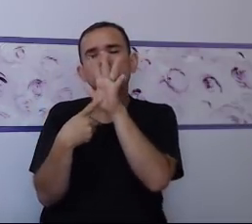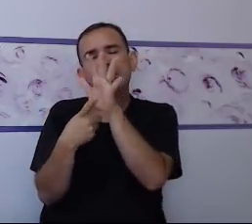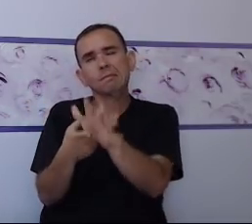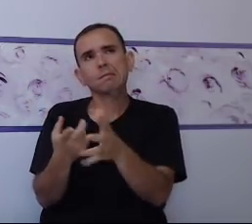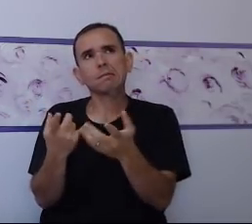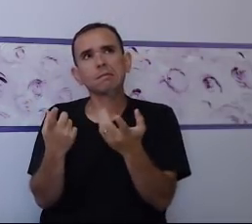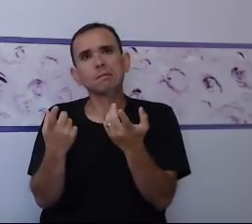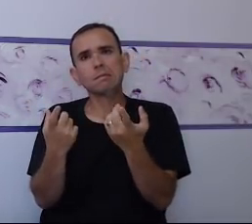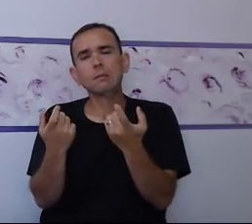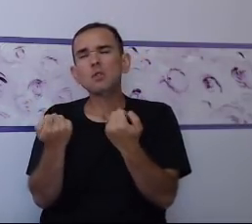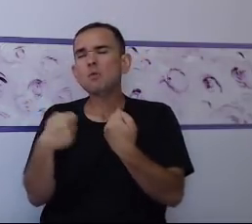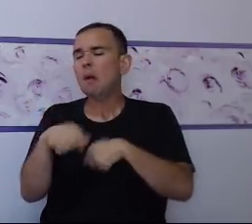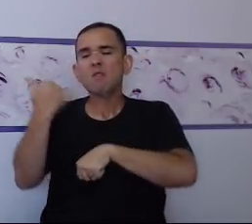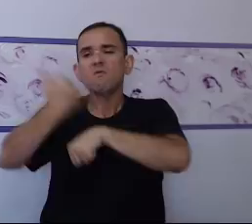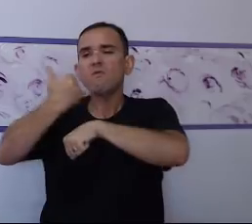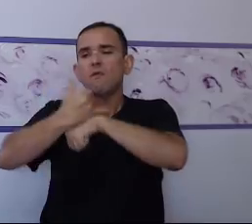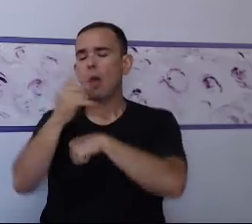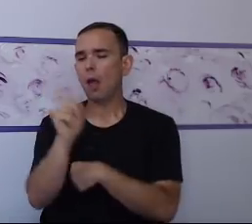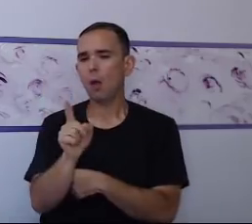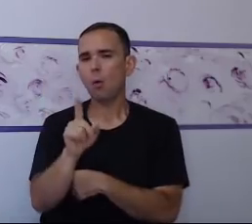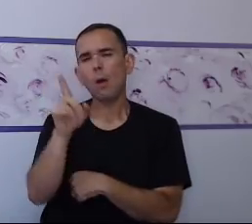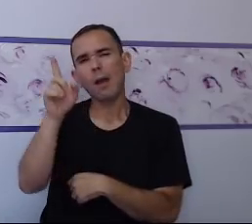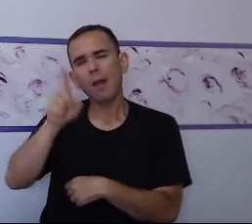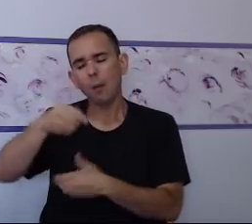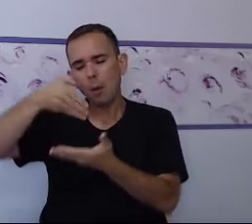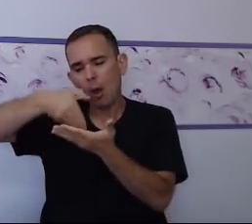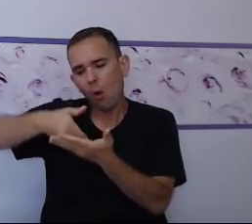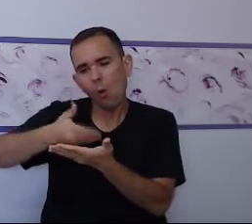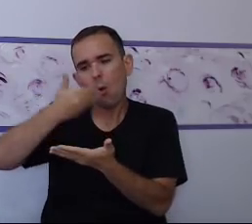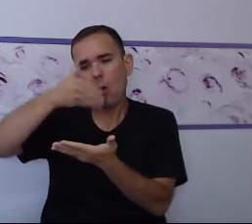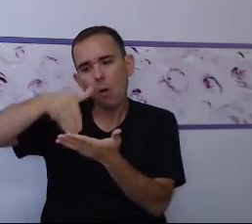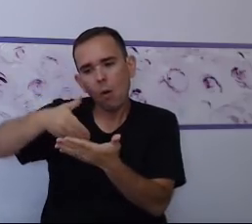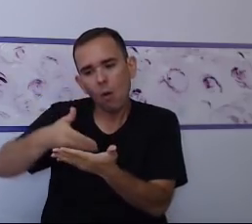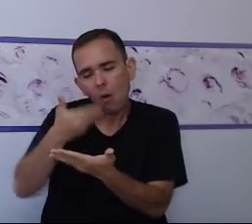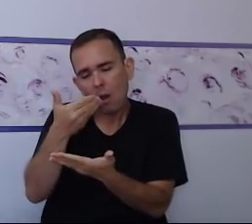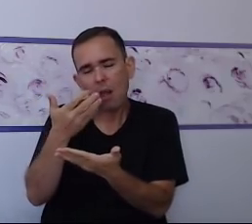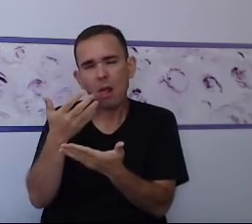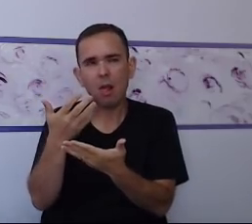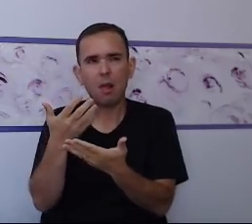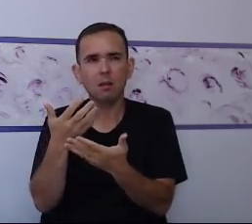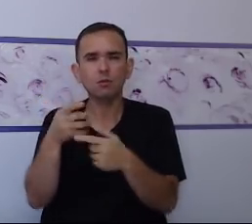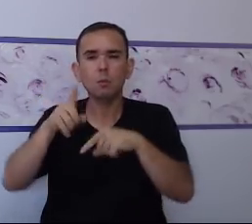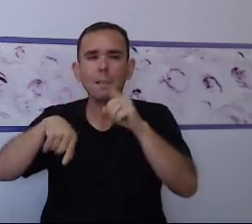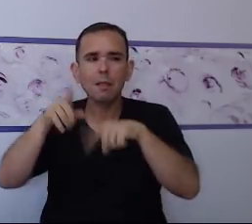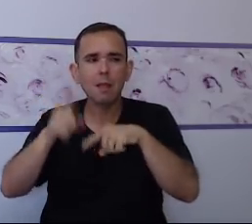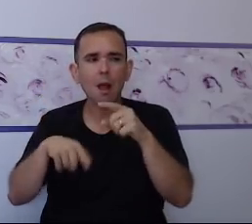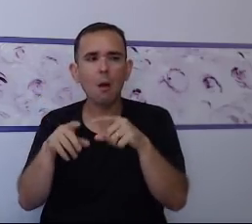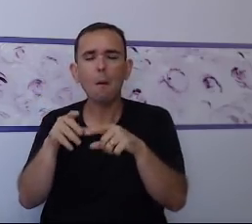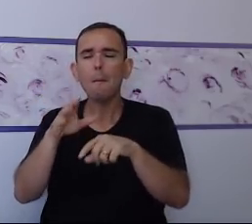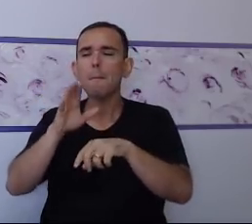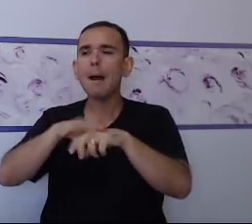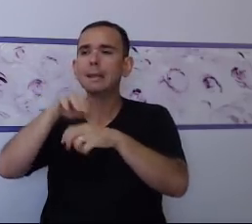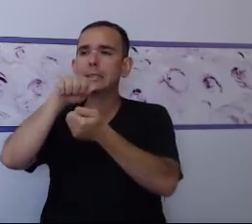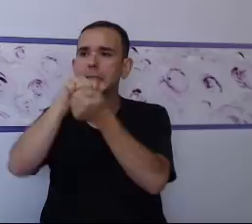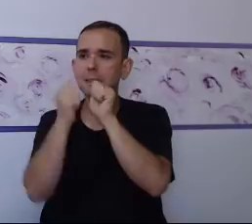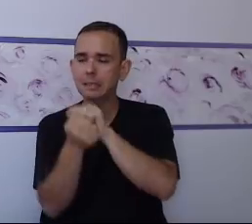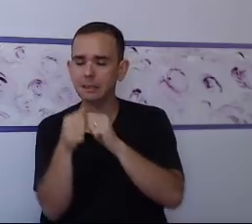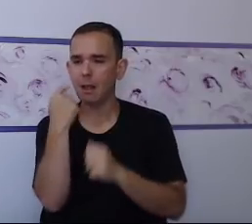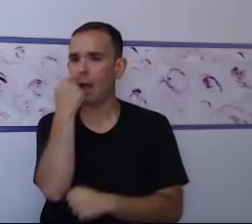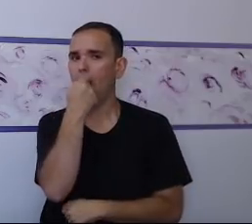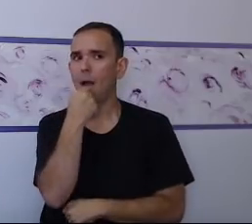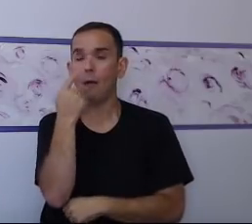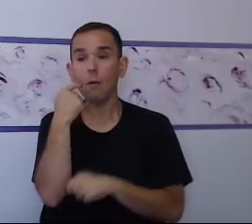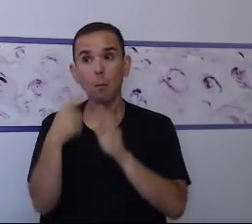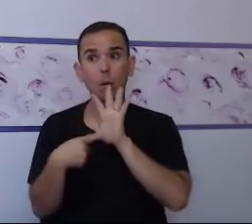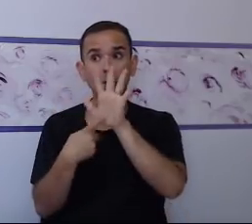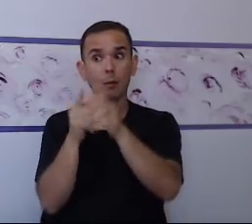ser de ferro, ela tem que ser uma colher de um material mais acessível à boca da criança. Vou mostrar